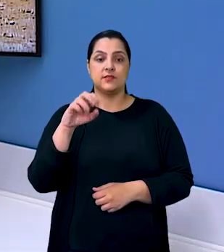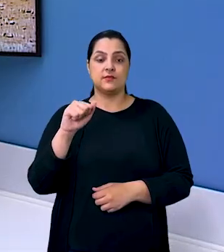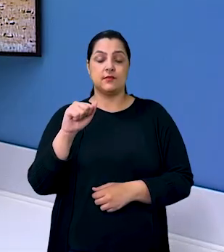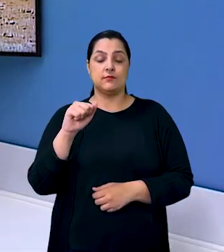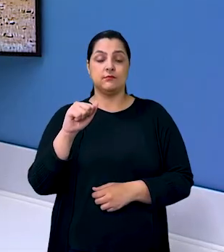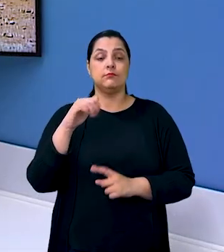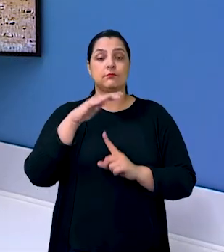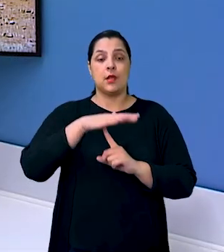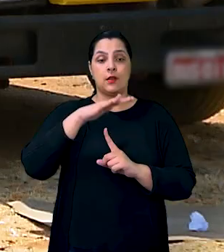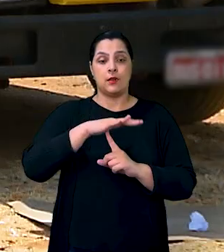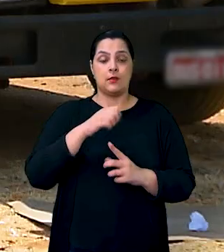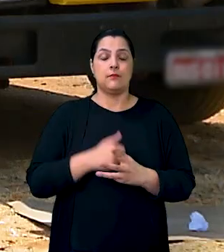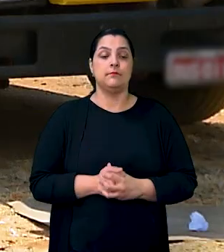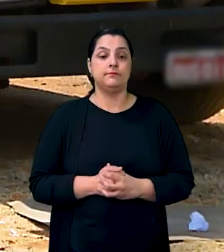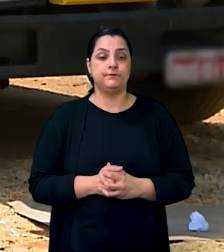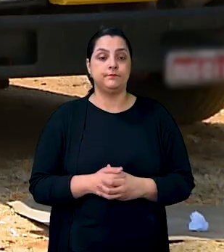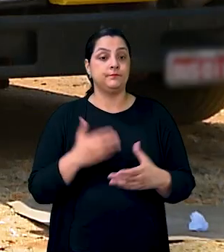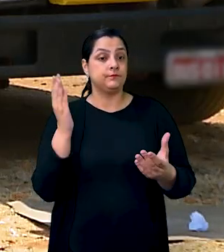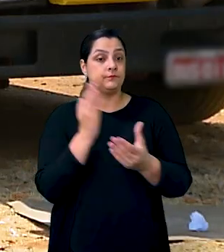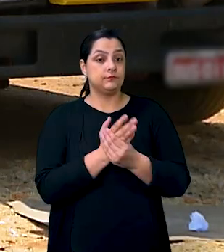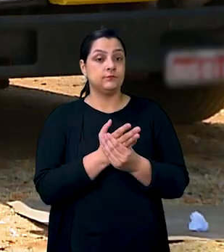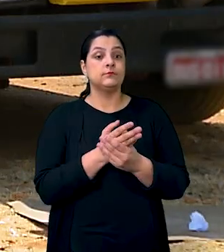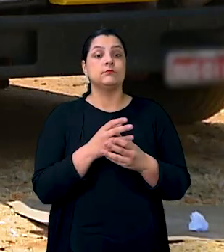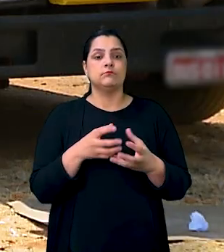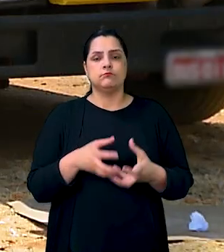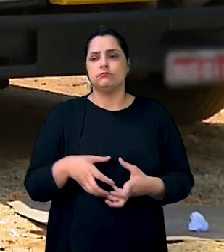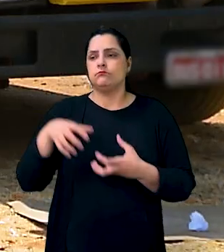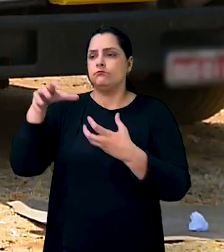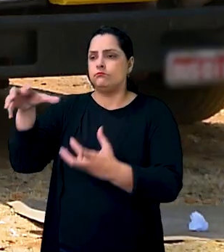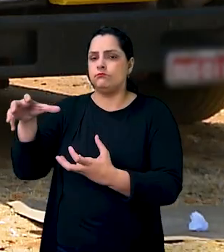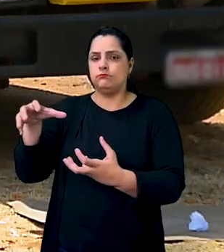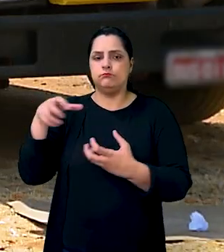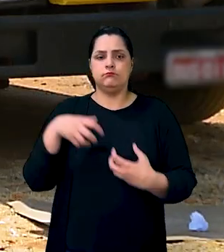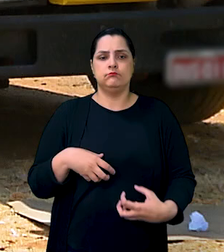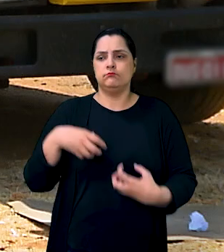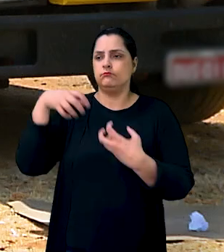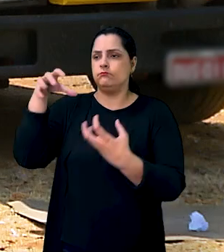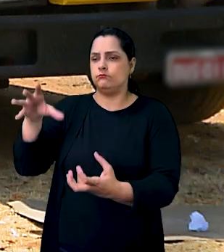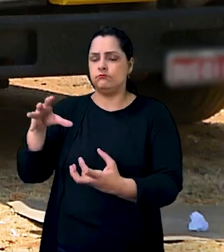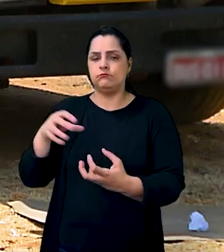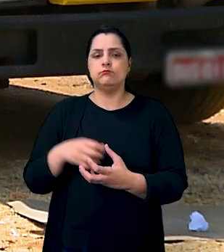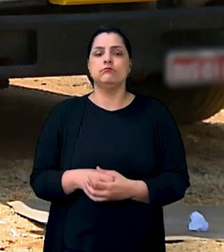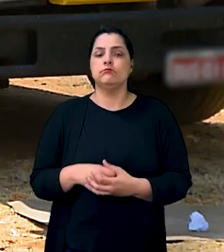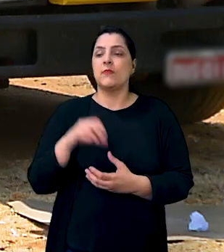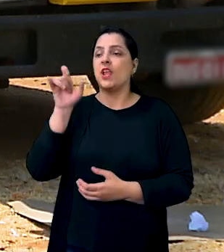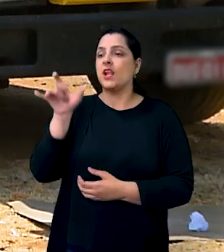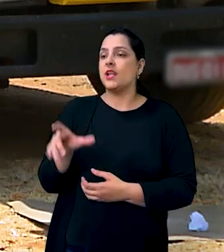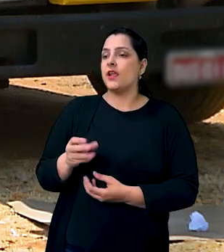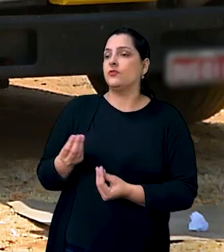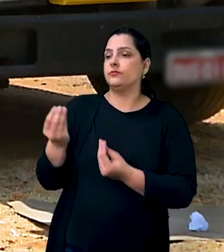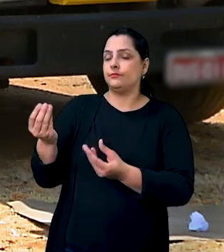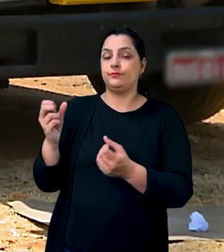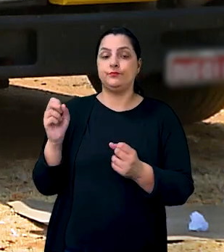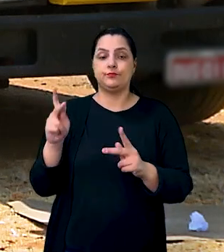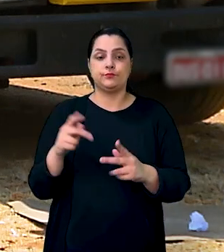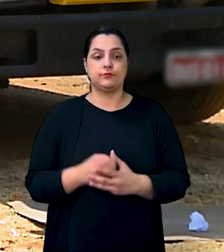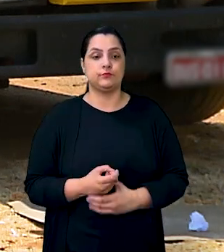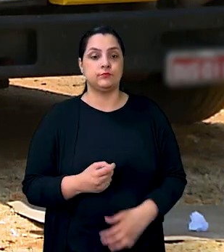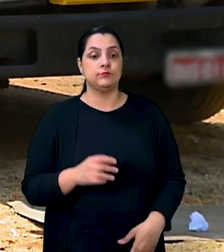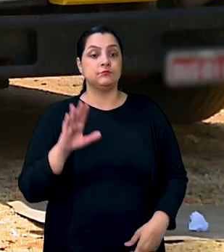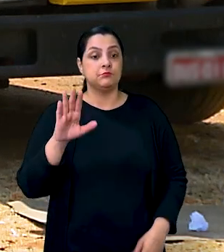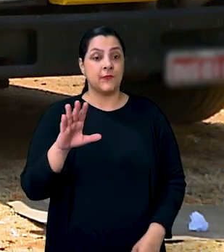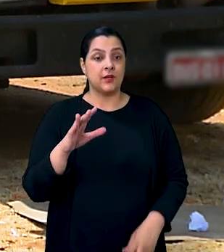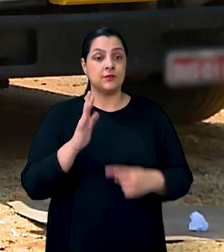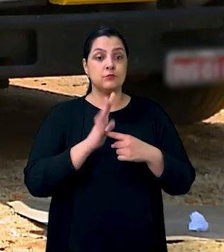da Caroba, no Paraná. Conforme o processo, ele desceu do caminhão, retirou as mercadorias e entregou ao cliente. O problema é